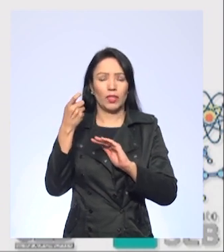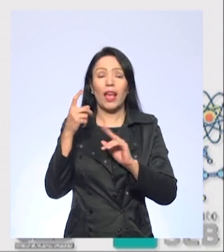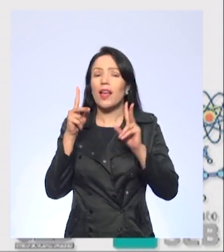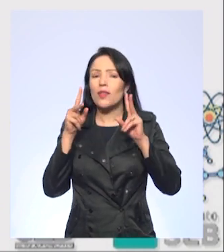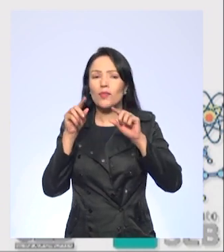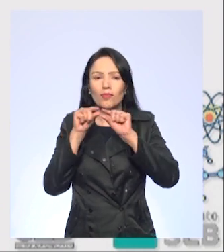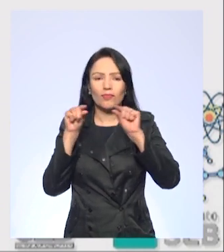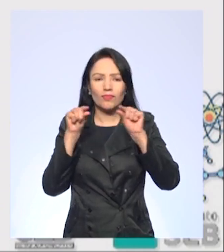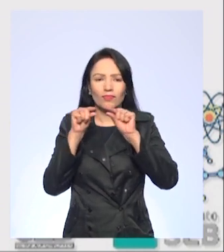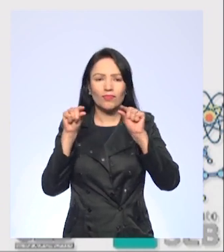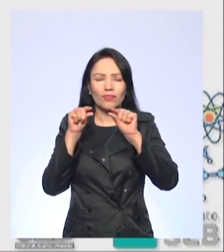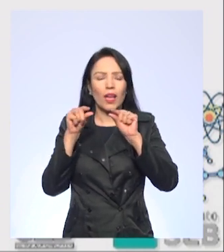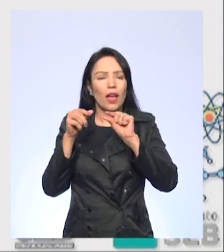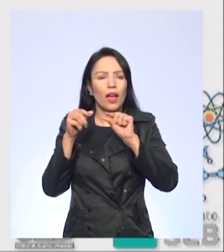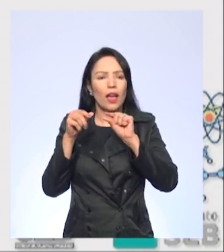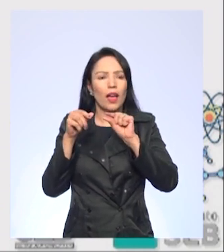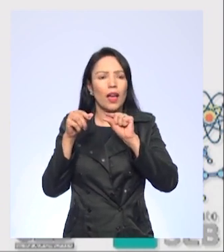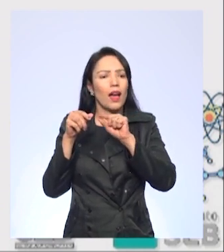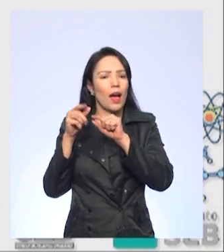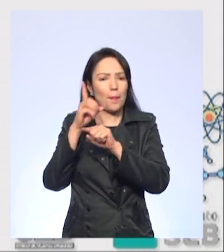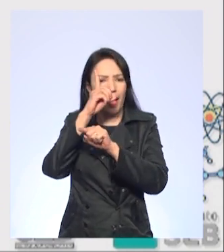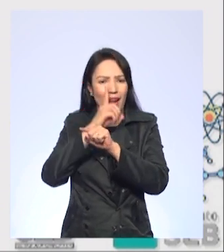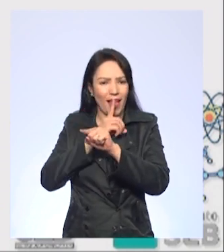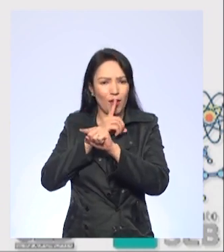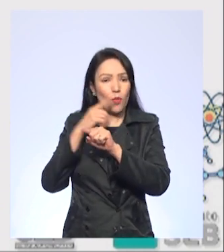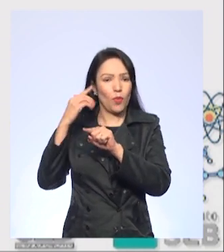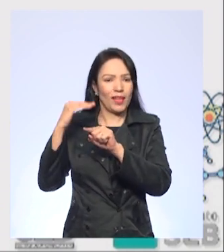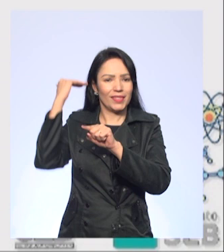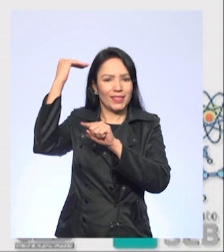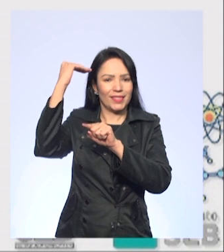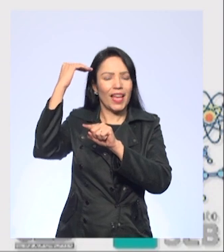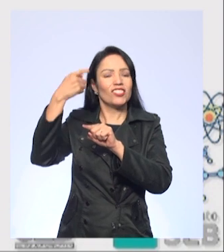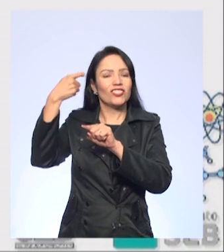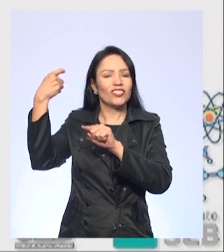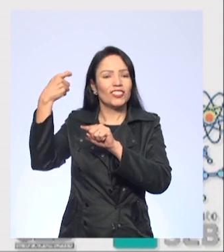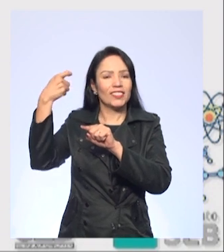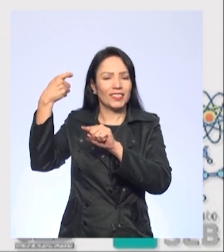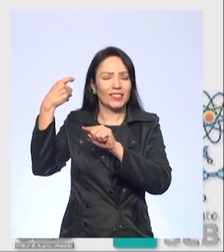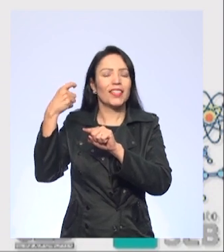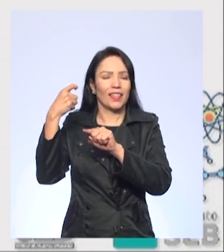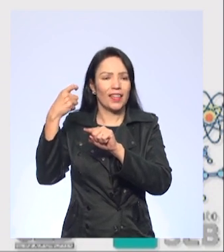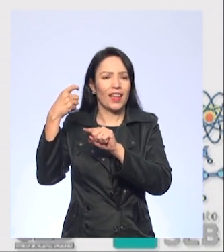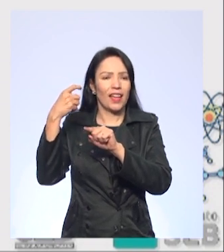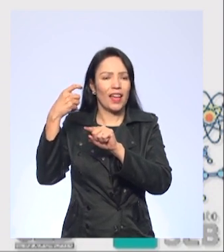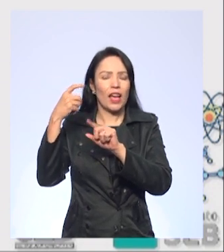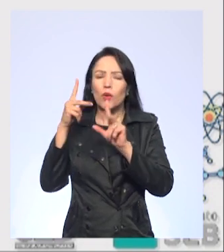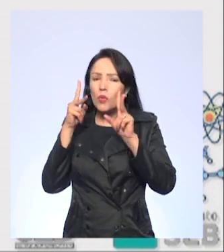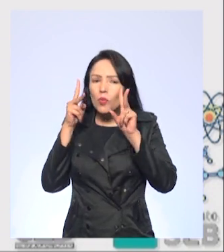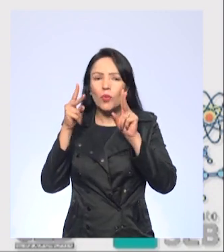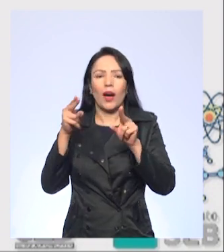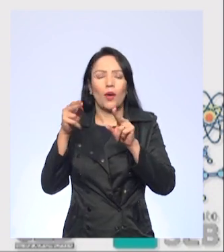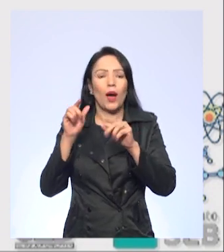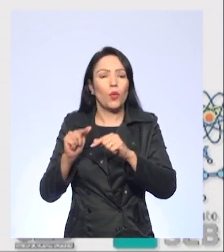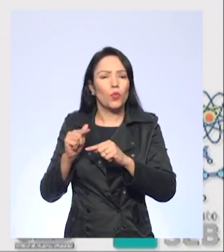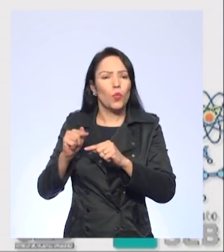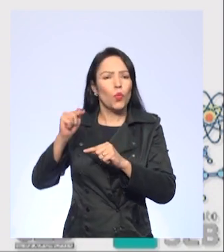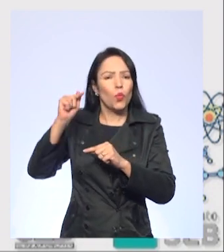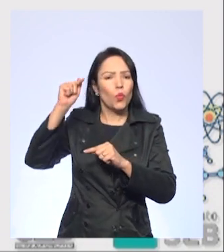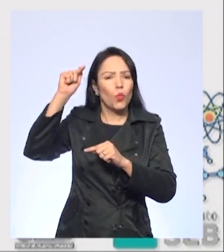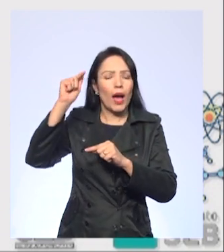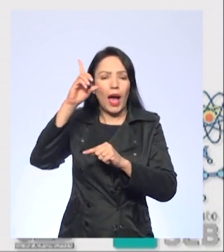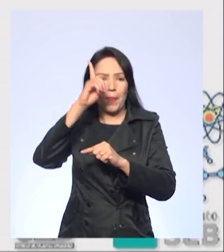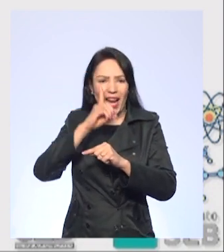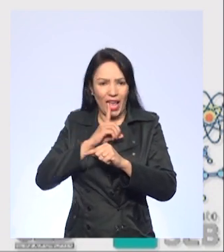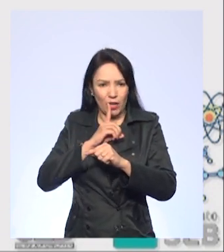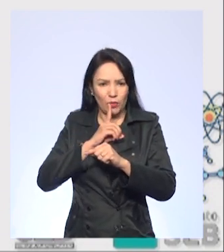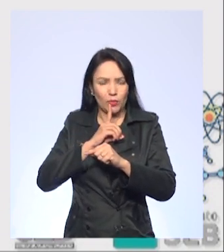para a base do triângulo amarelo pequenininho, que é x. Assim como a altura do triângulo amarelo, que